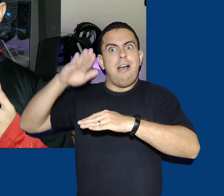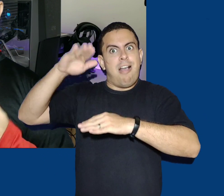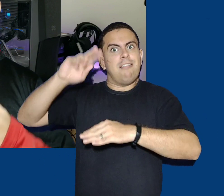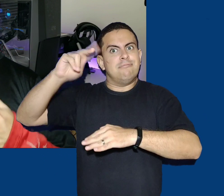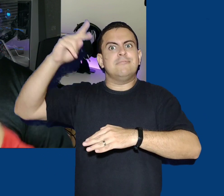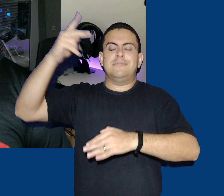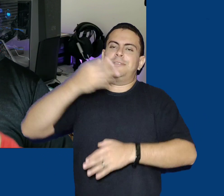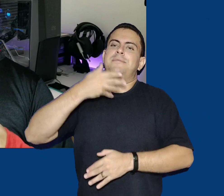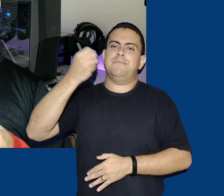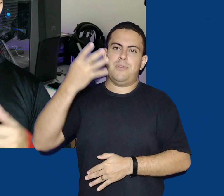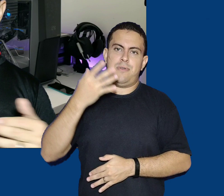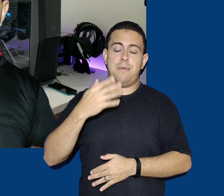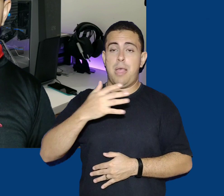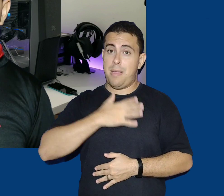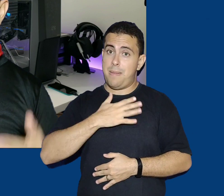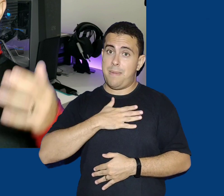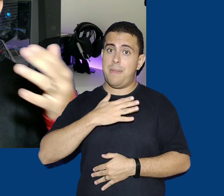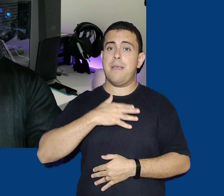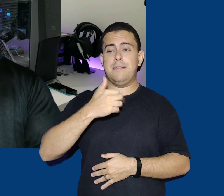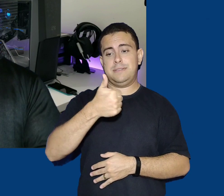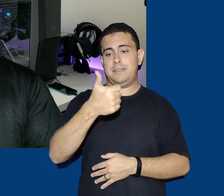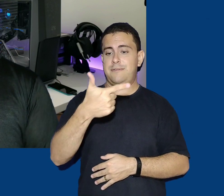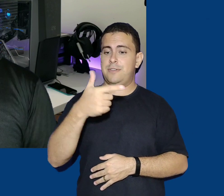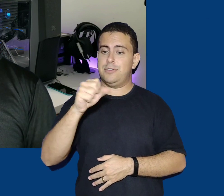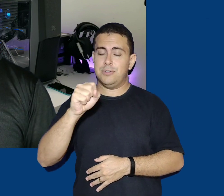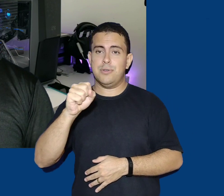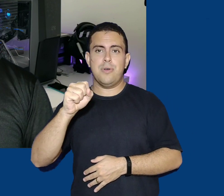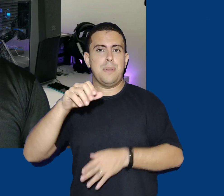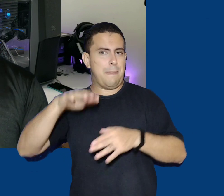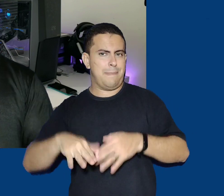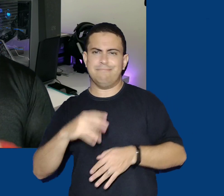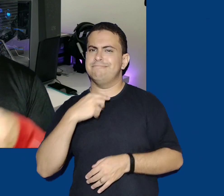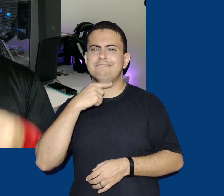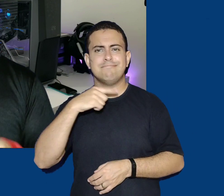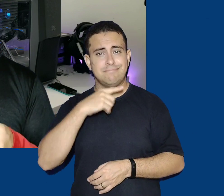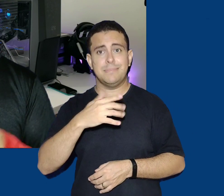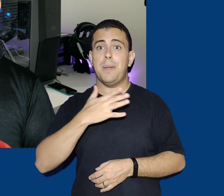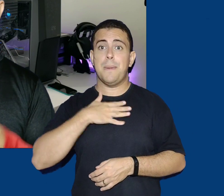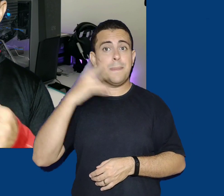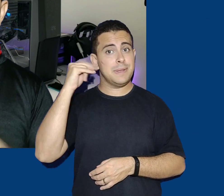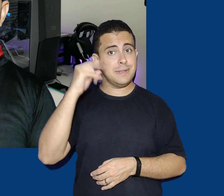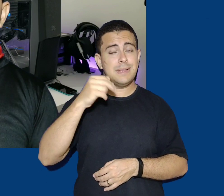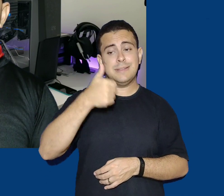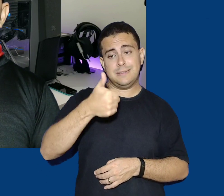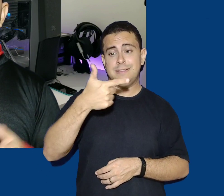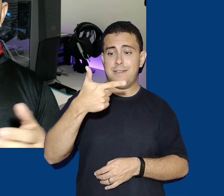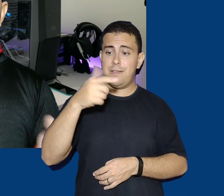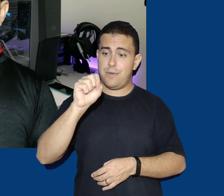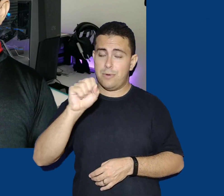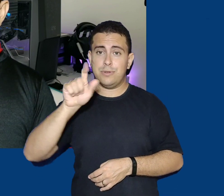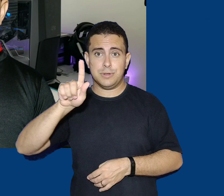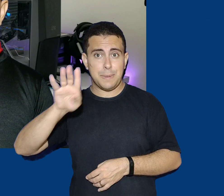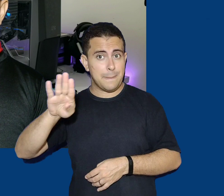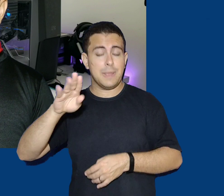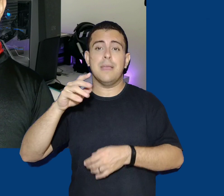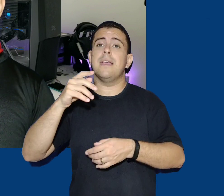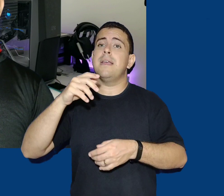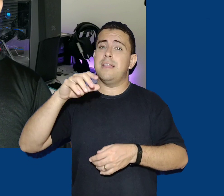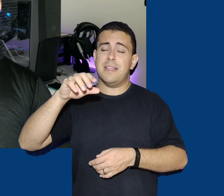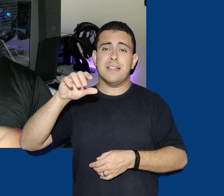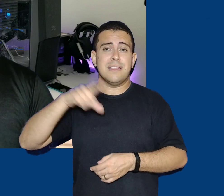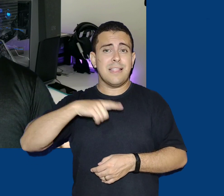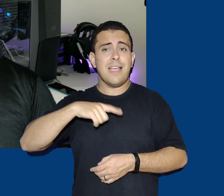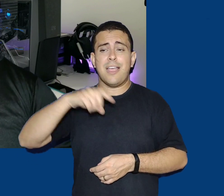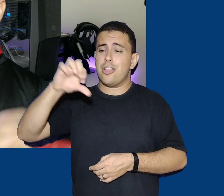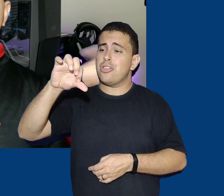viver com menos de 128 GB. O meu aparelho tem 128 GB e está 90% lotado,